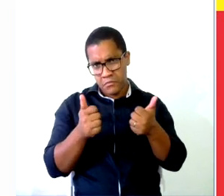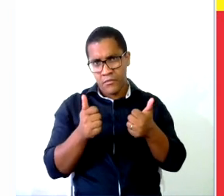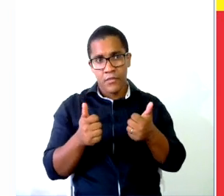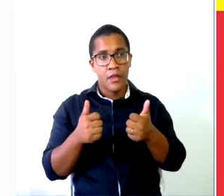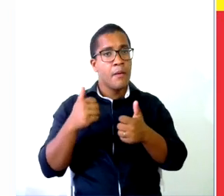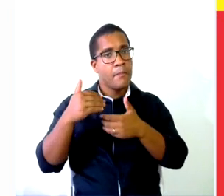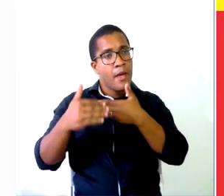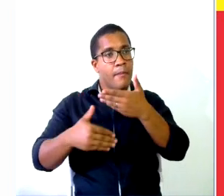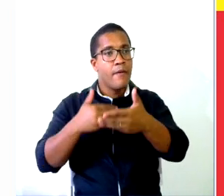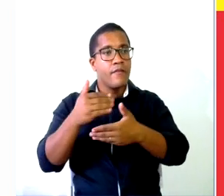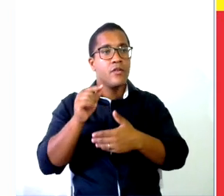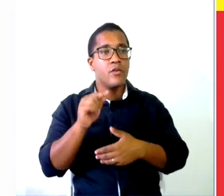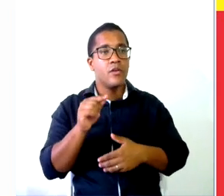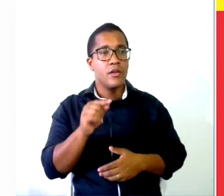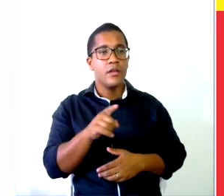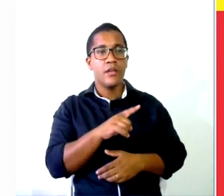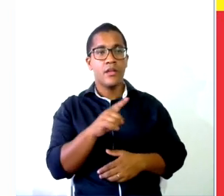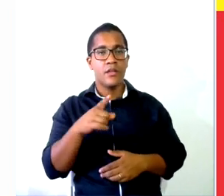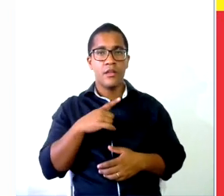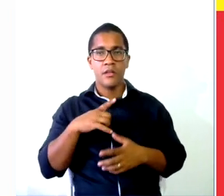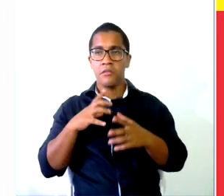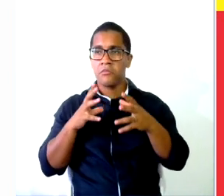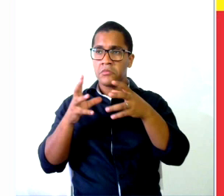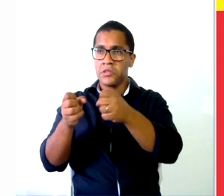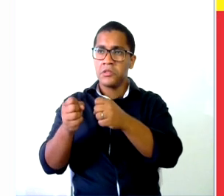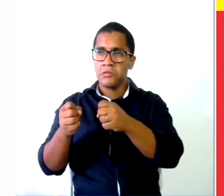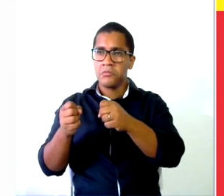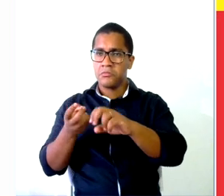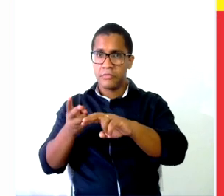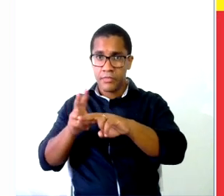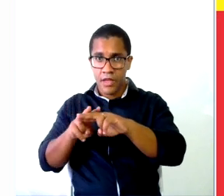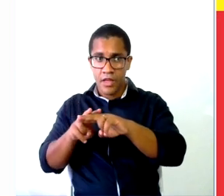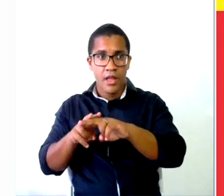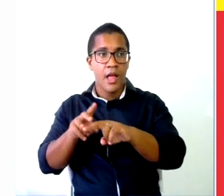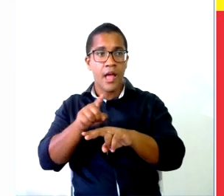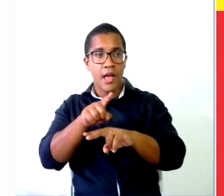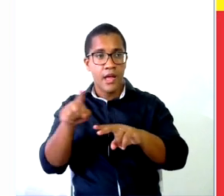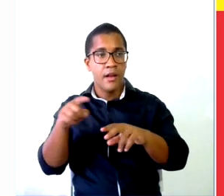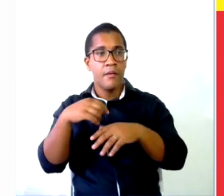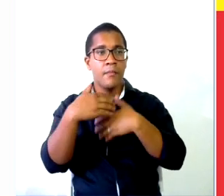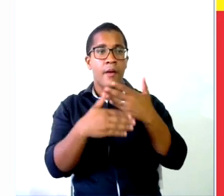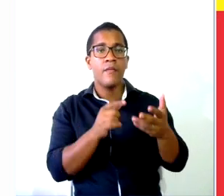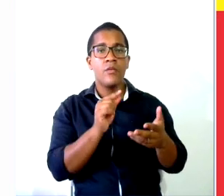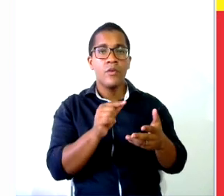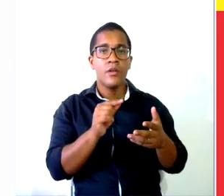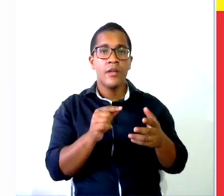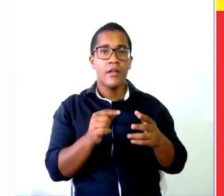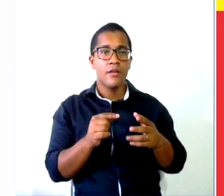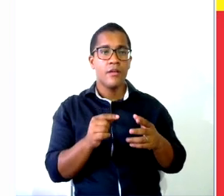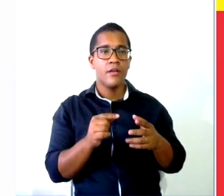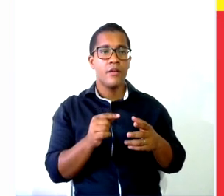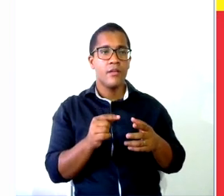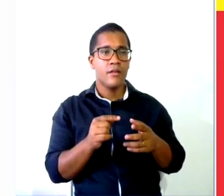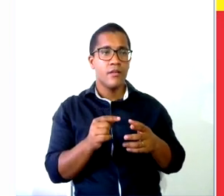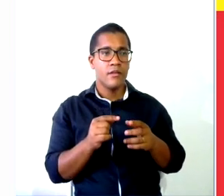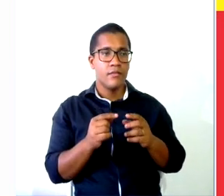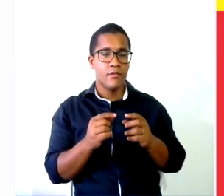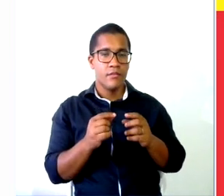fornecidos para os entrepostos. Os caras eram capturados, em cercania, nas polis, e eram fornecidos para